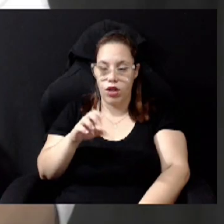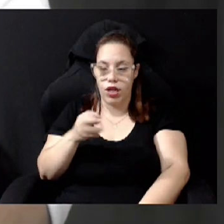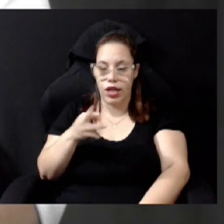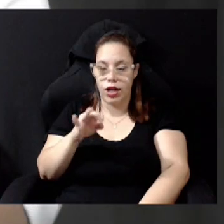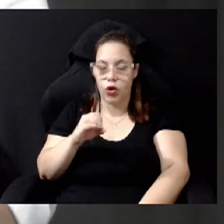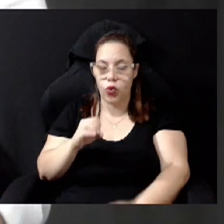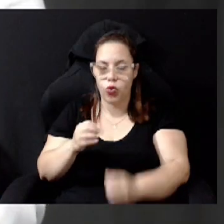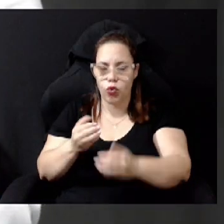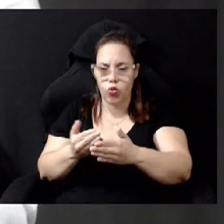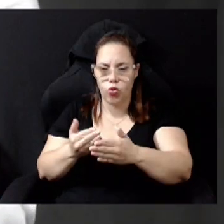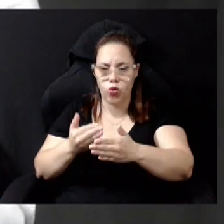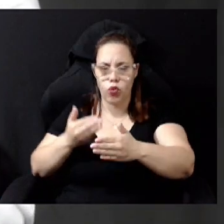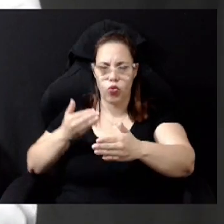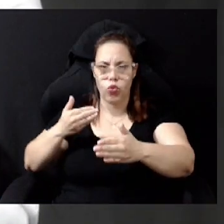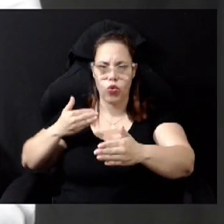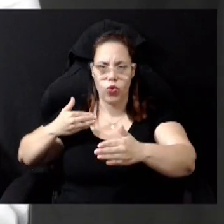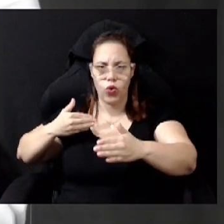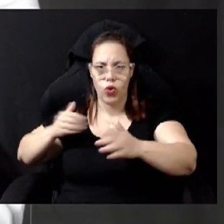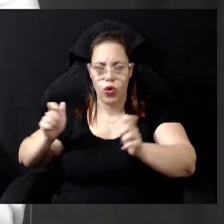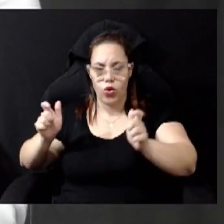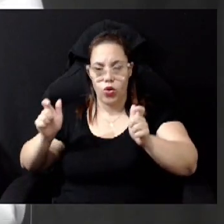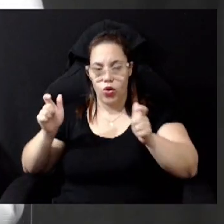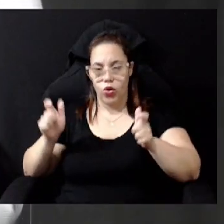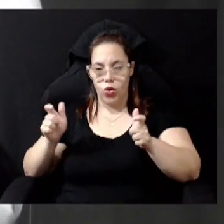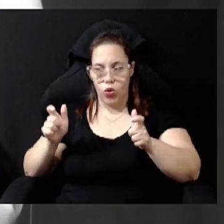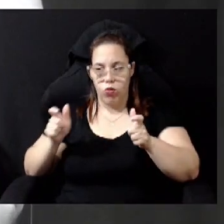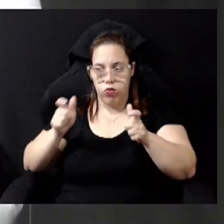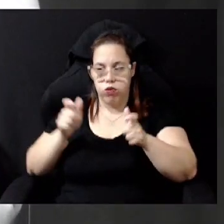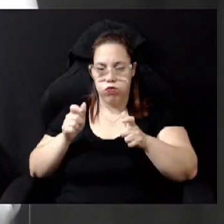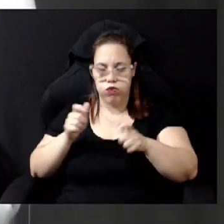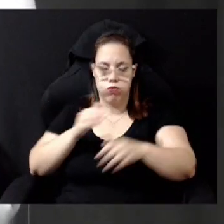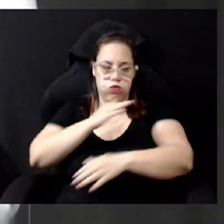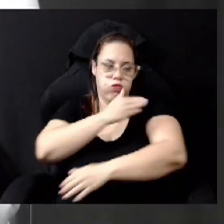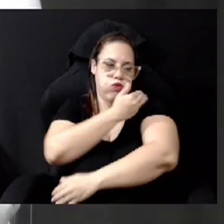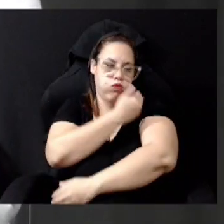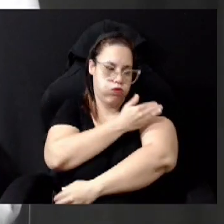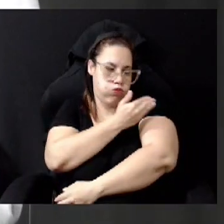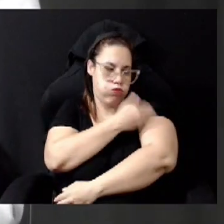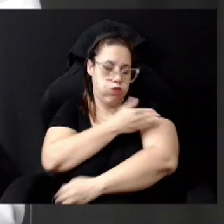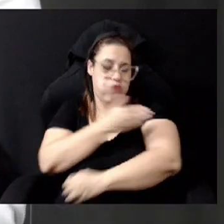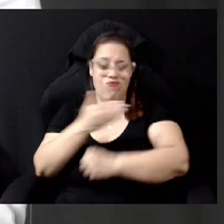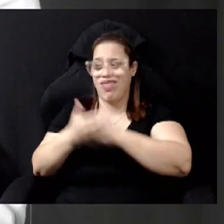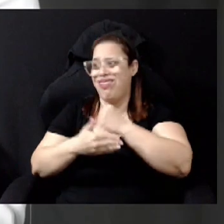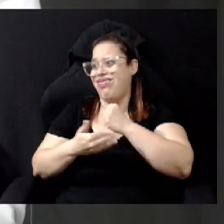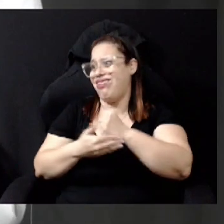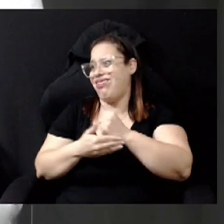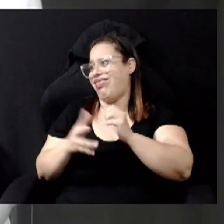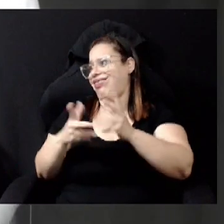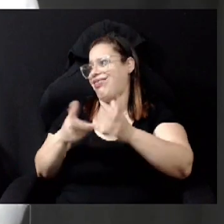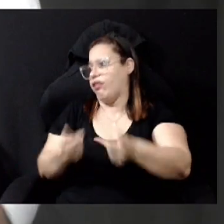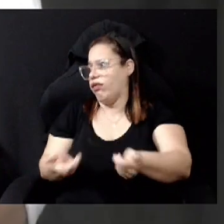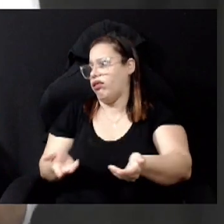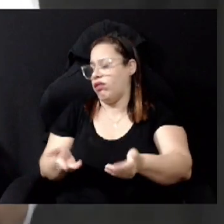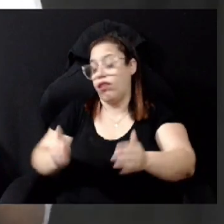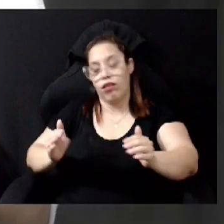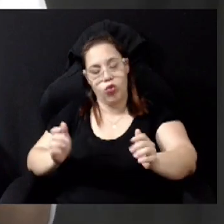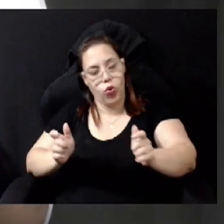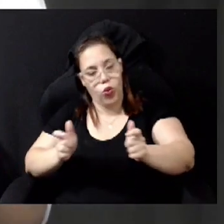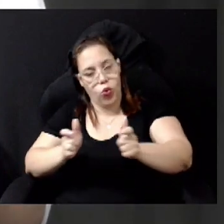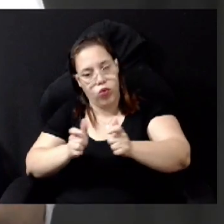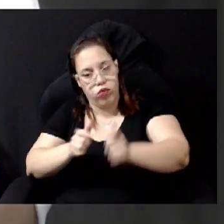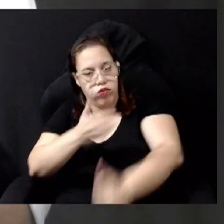foi diminuindo aquele preconceito. O saneamento básico é tudo. É, né? Tudo, foi diminuindo o preconceito, foram